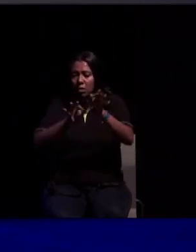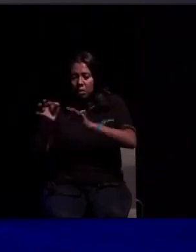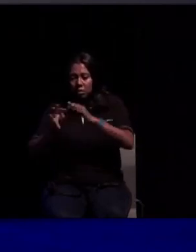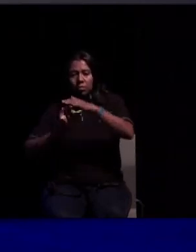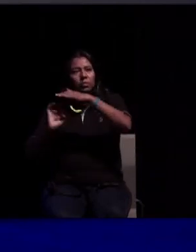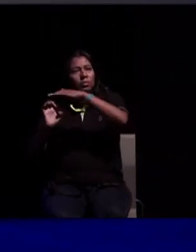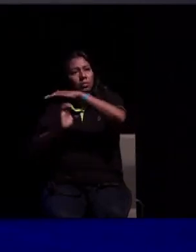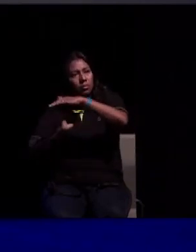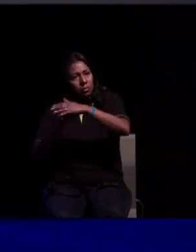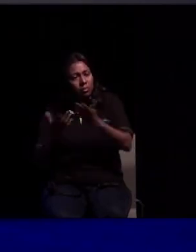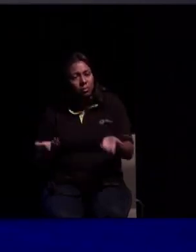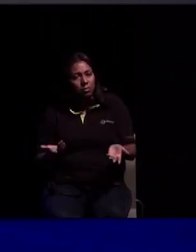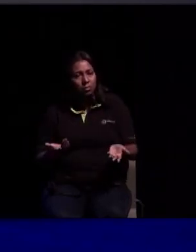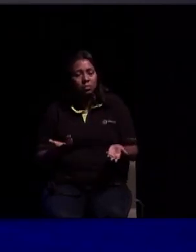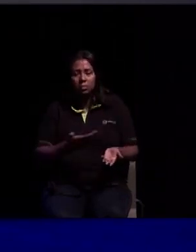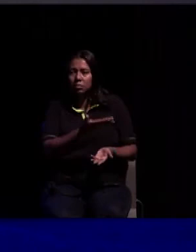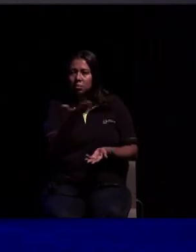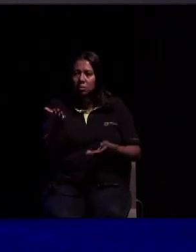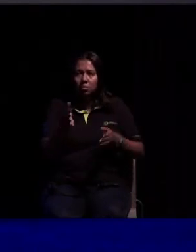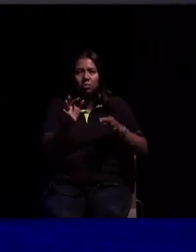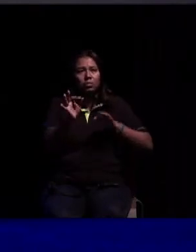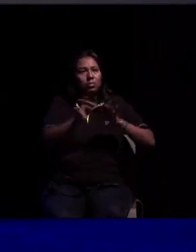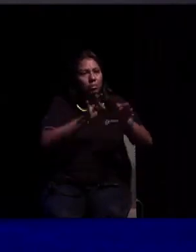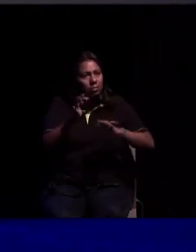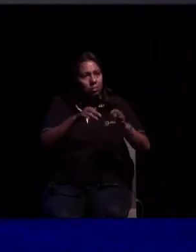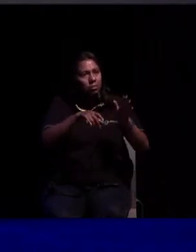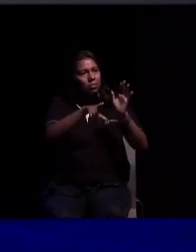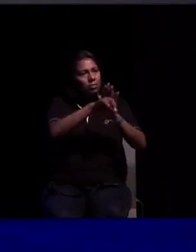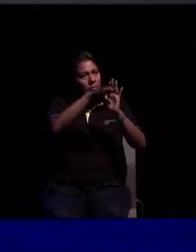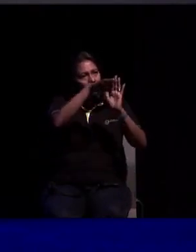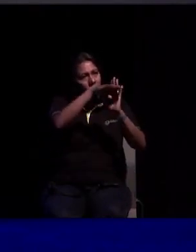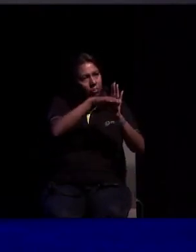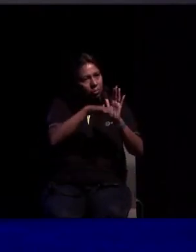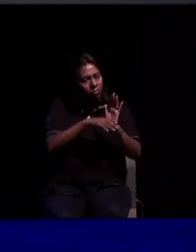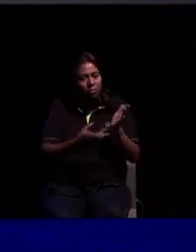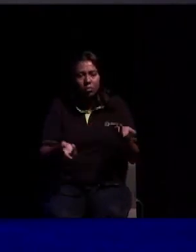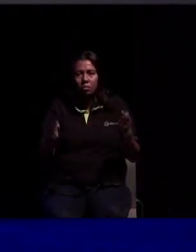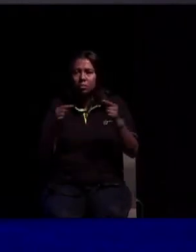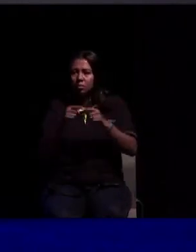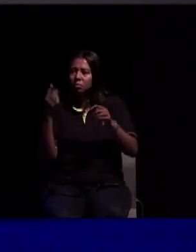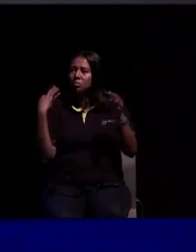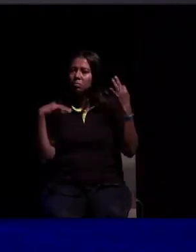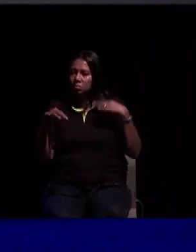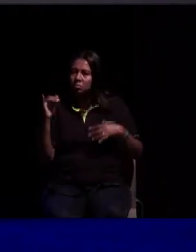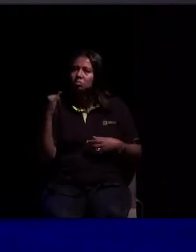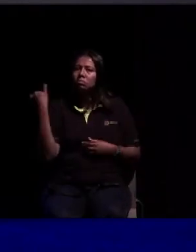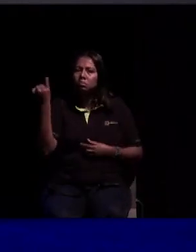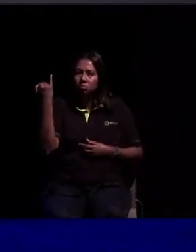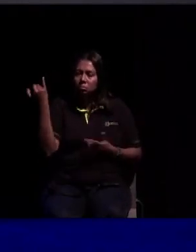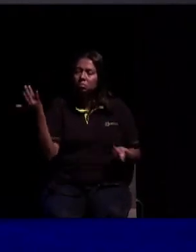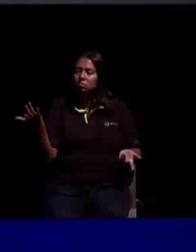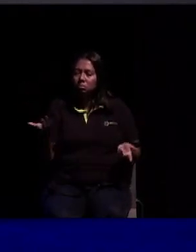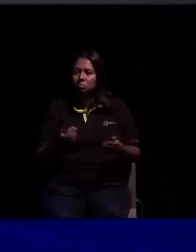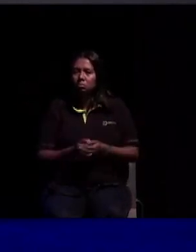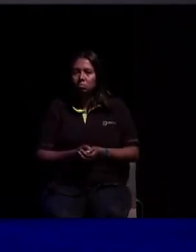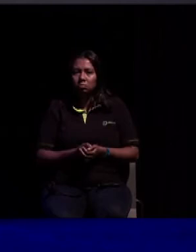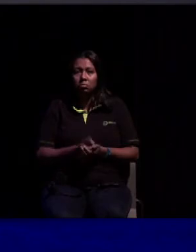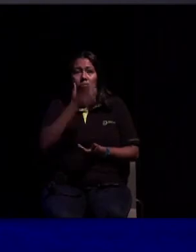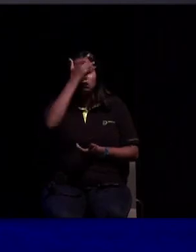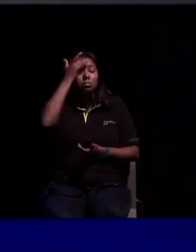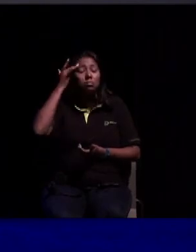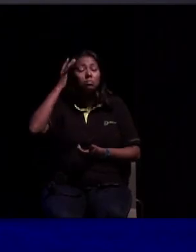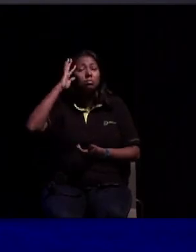que montam políticas, etc., eu acho que é extremamente importante de que haja uma conscientização